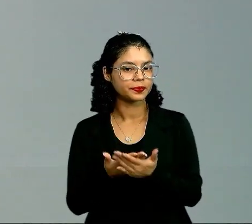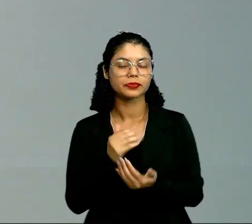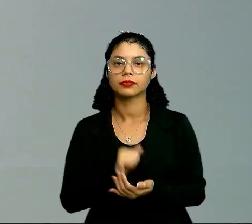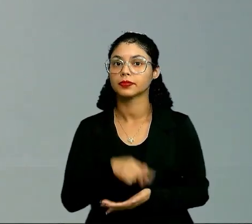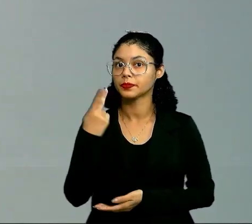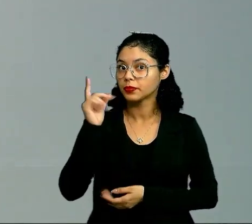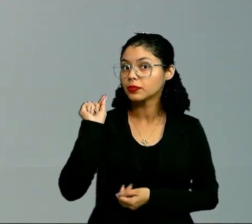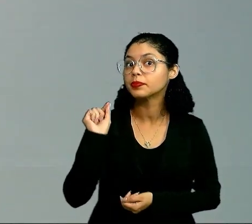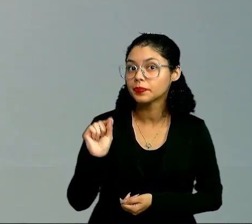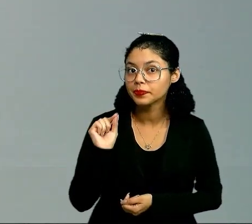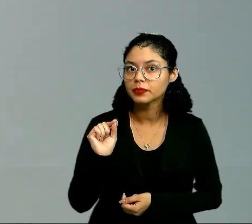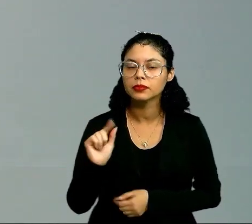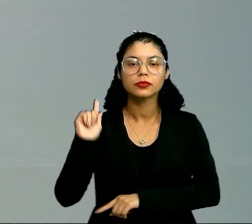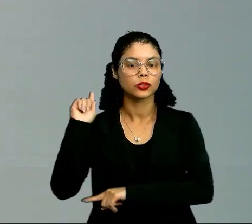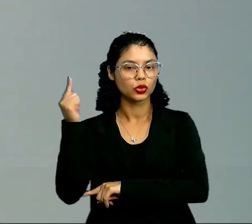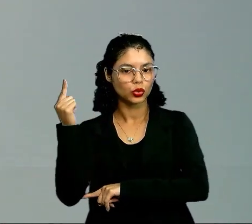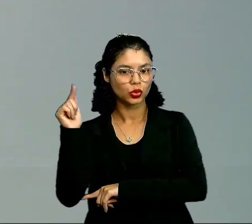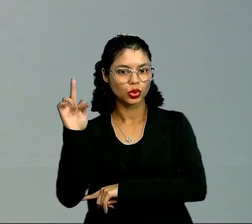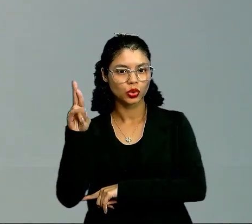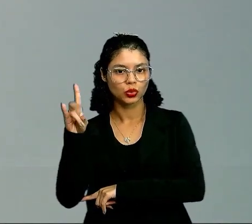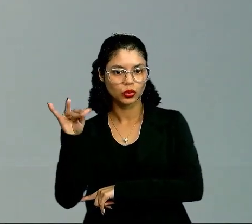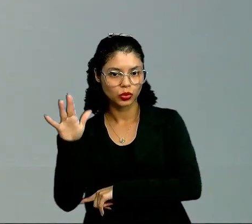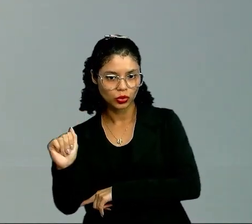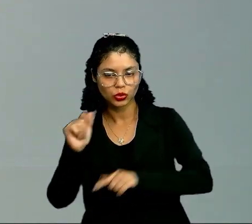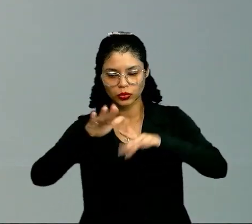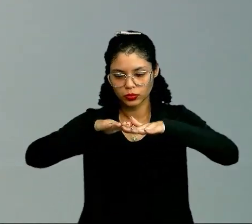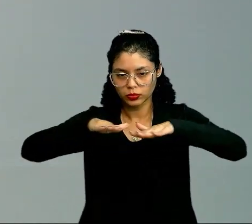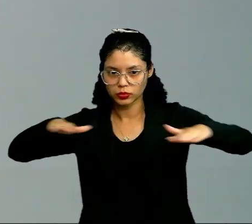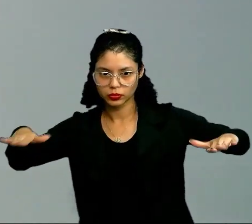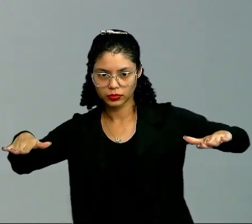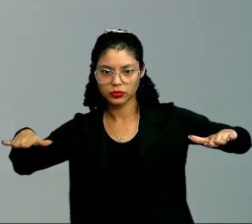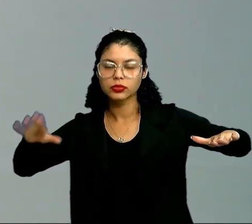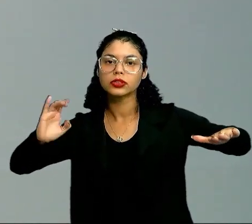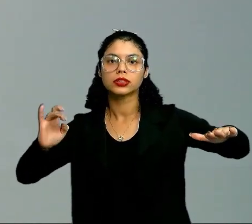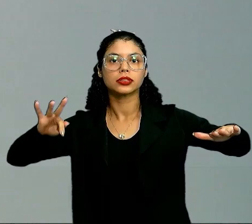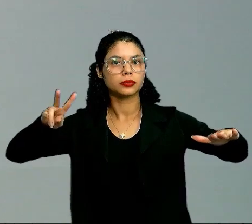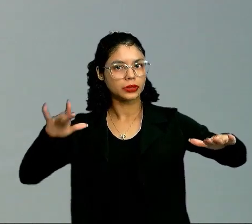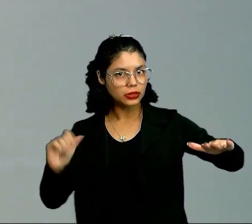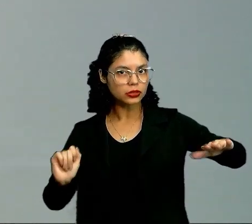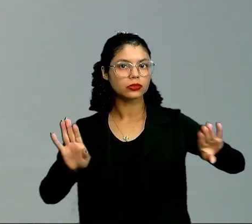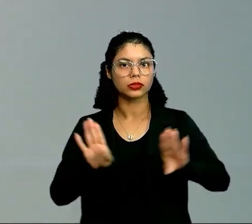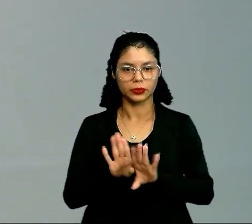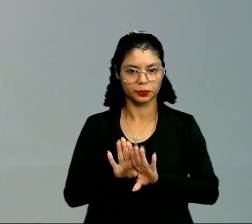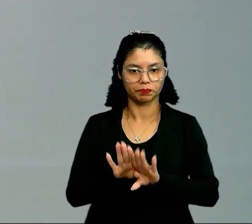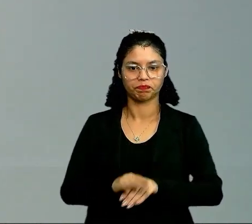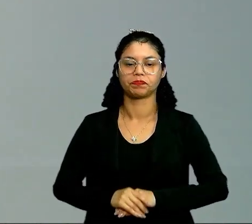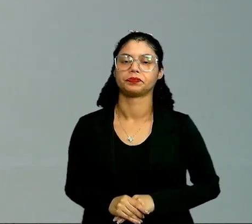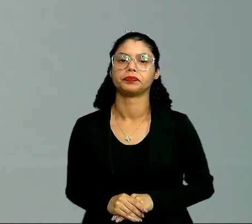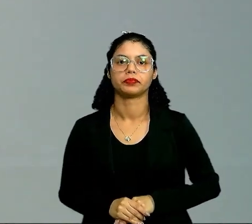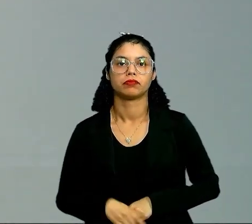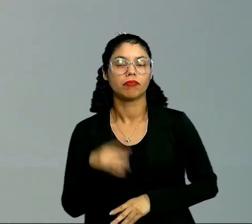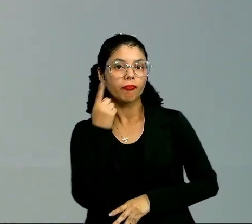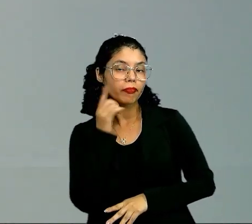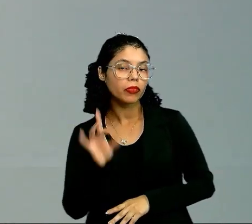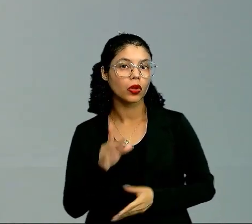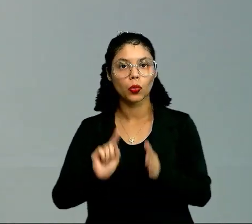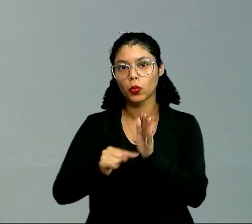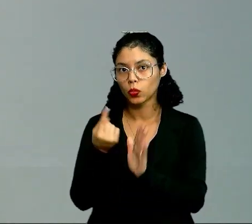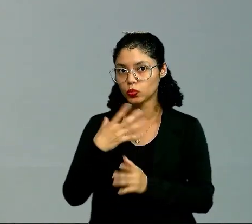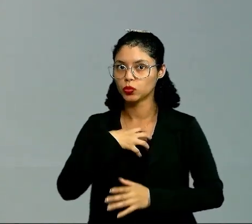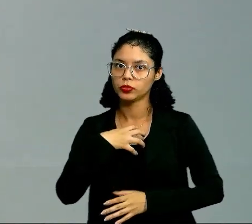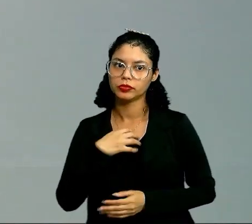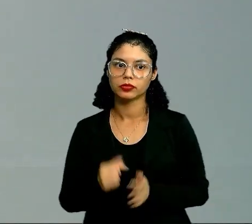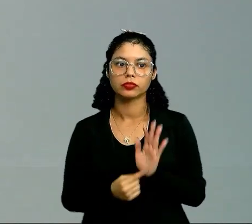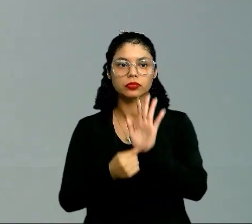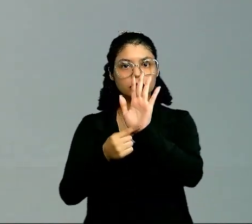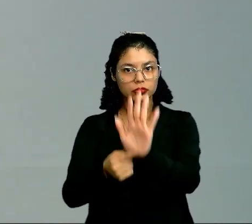vamos falar, tá, de geometria plana e geometria espacial. Tudo bem? Então, olha só, pessoal. No primeiro momento, eu